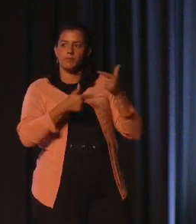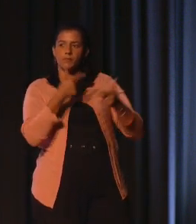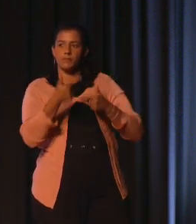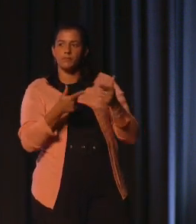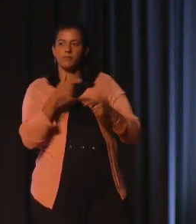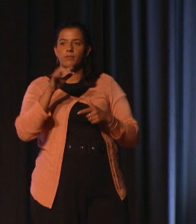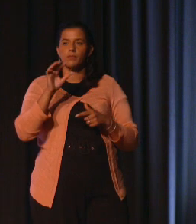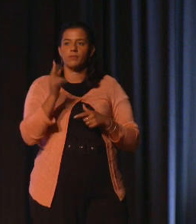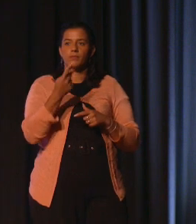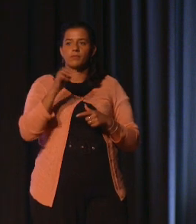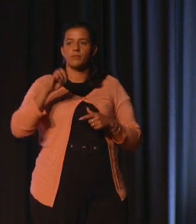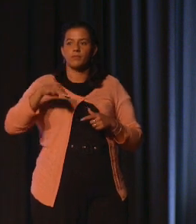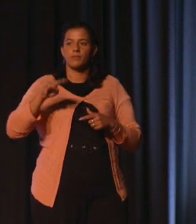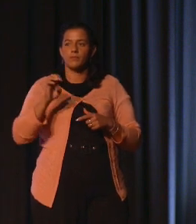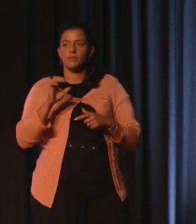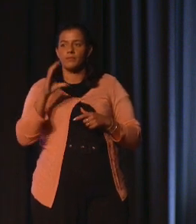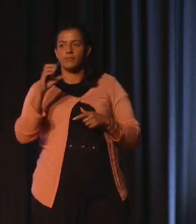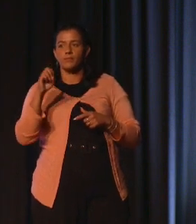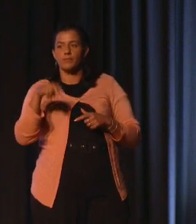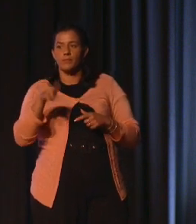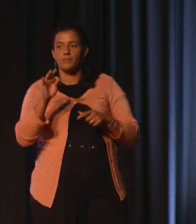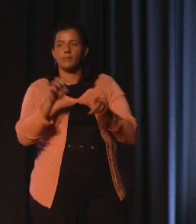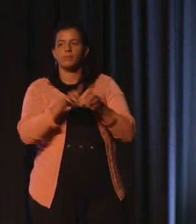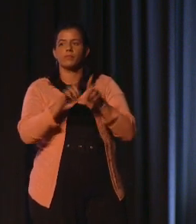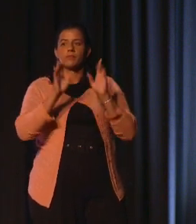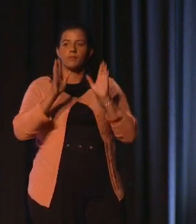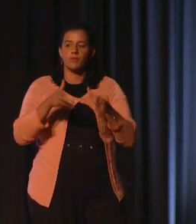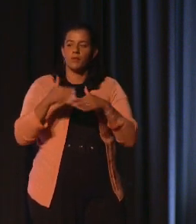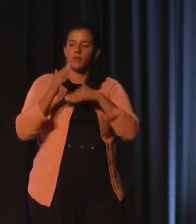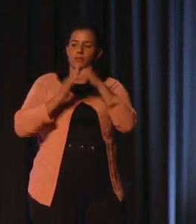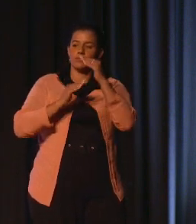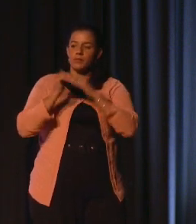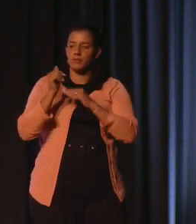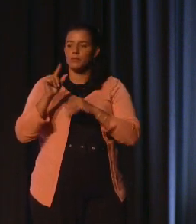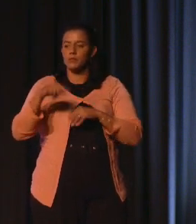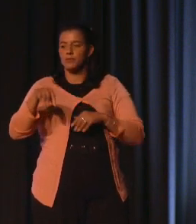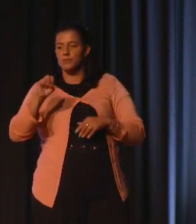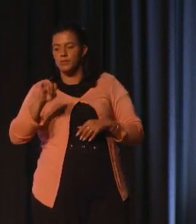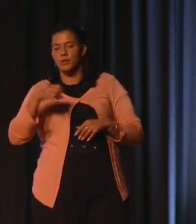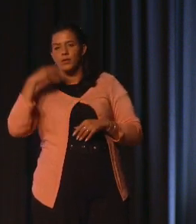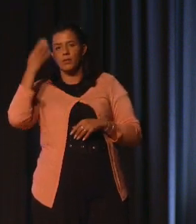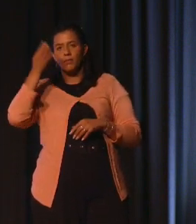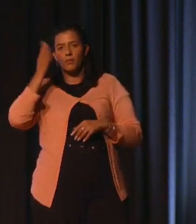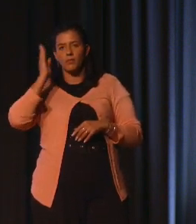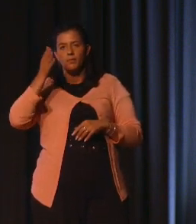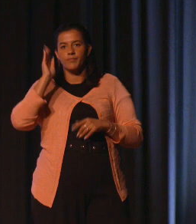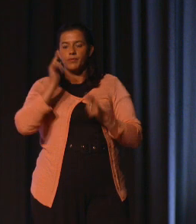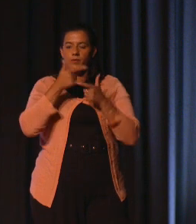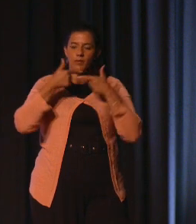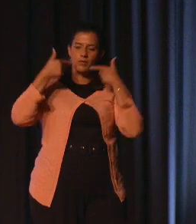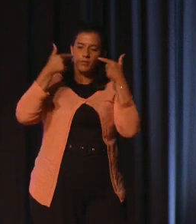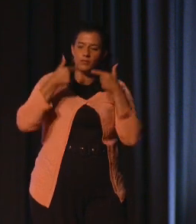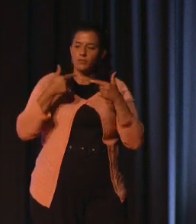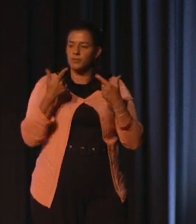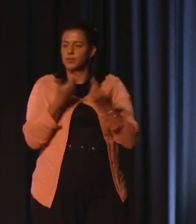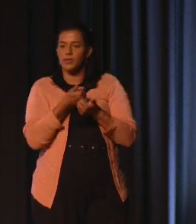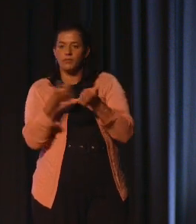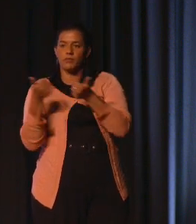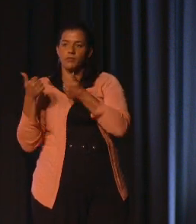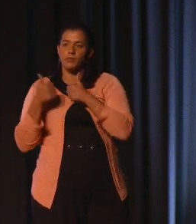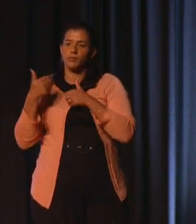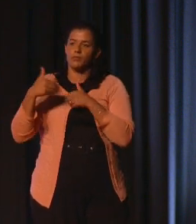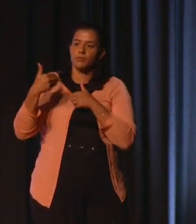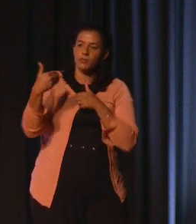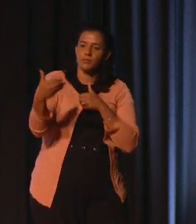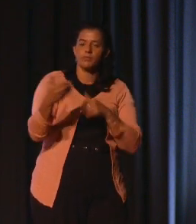Hemocentro, a auxiliar que eu tinha lá, já era uma senhora, ela perguntou se eu era tolo, porque eu vivia sorrindo e estava tudo bem o